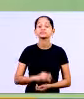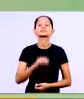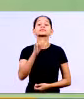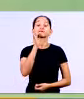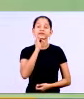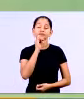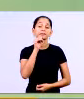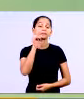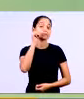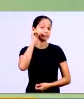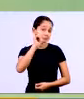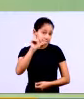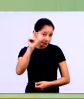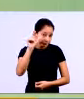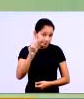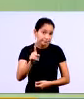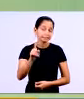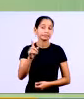Ela não